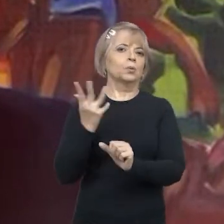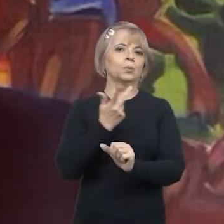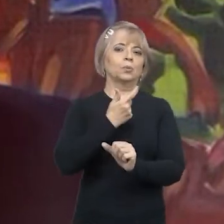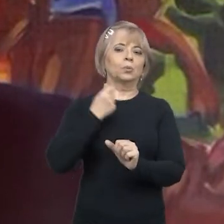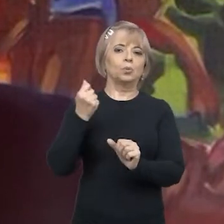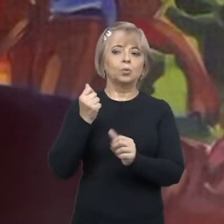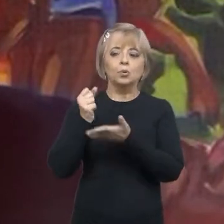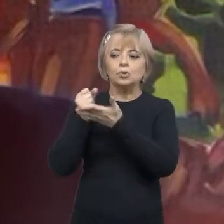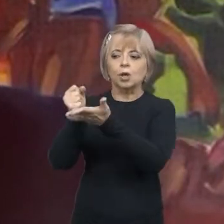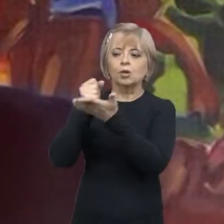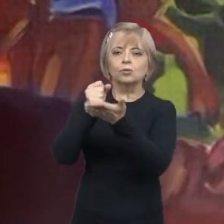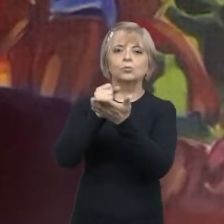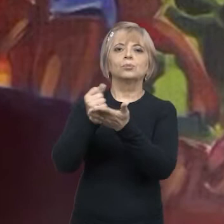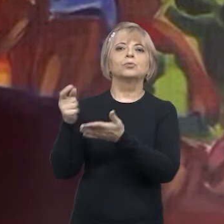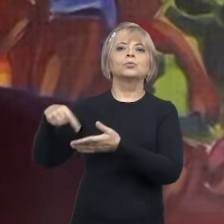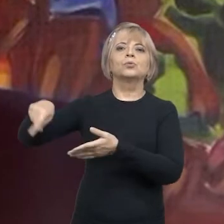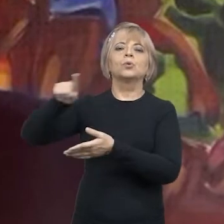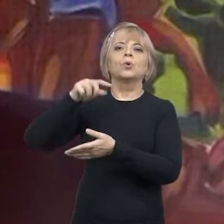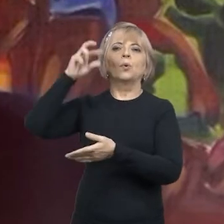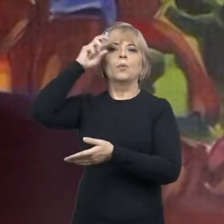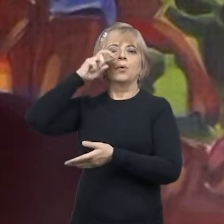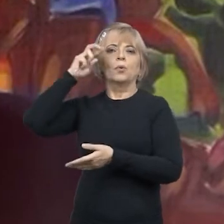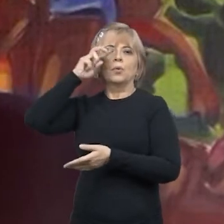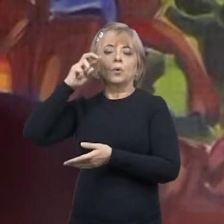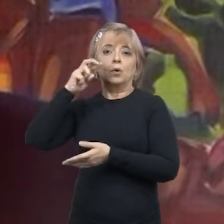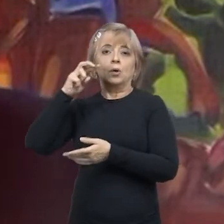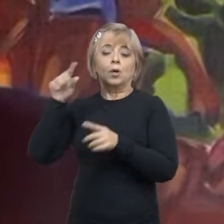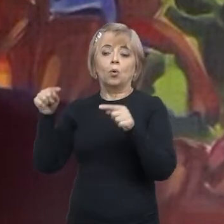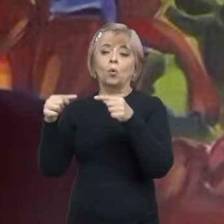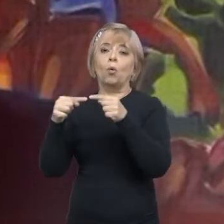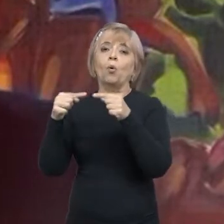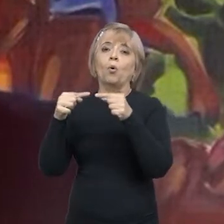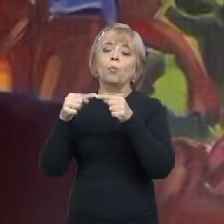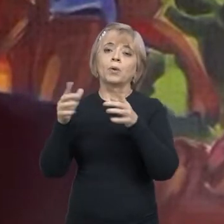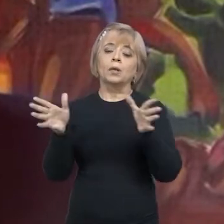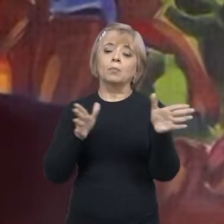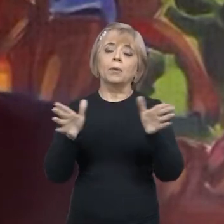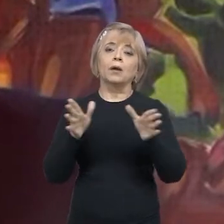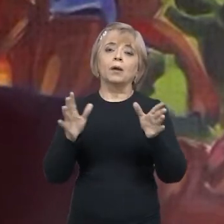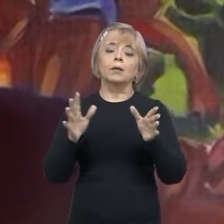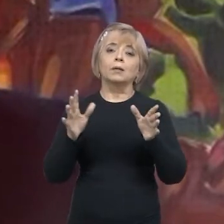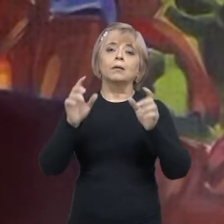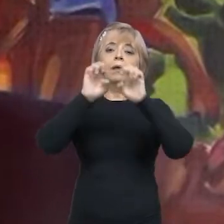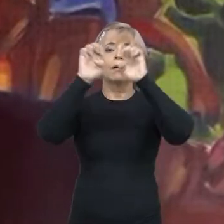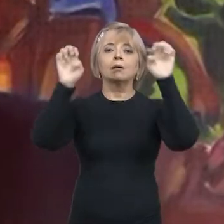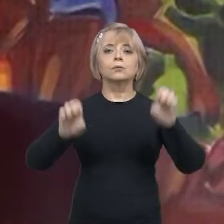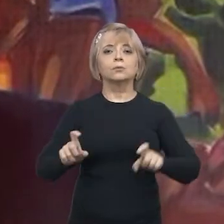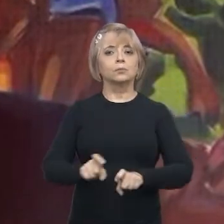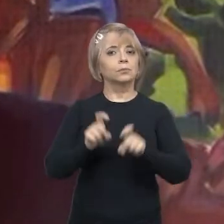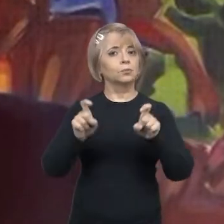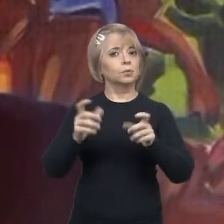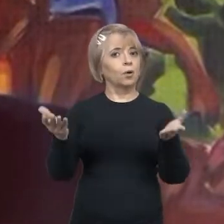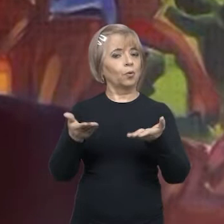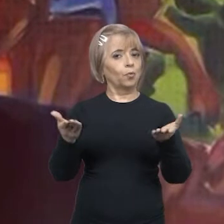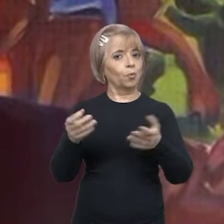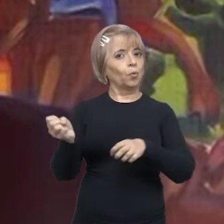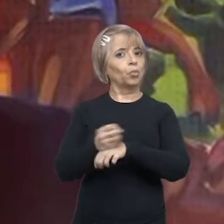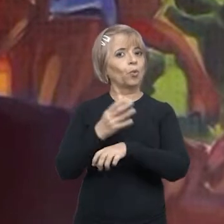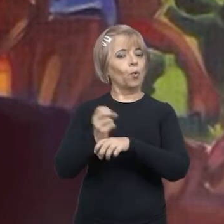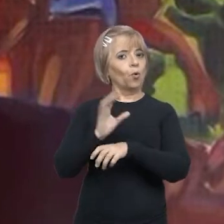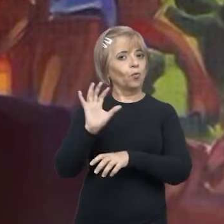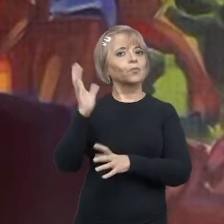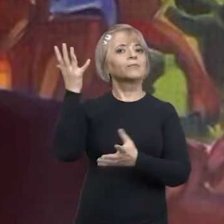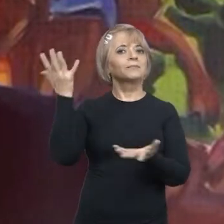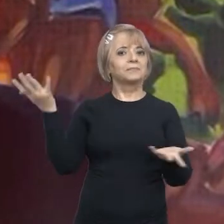ao colega um apoio que esteja condizente com o novo tempo da estrutura digital. E, nesse sentido, dois projetos